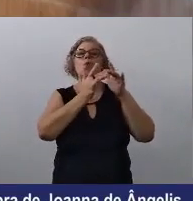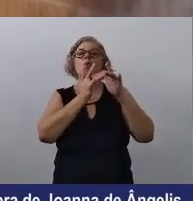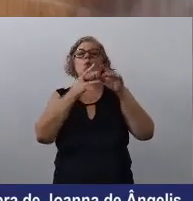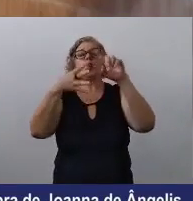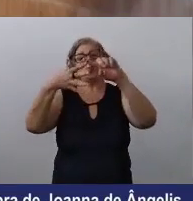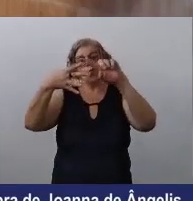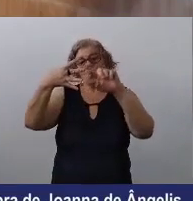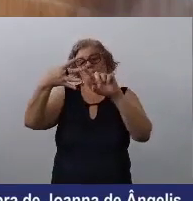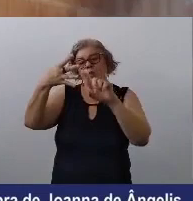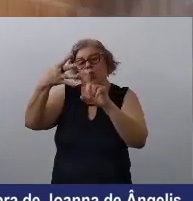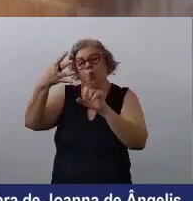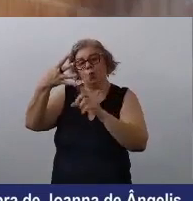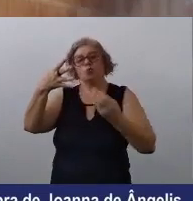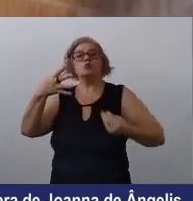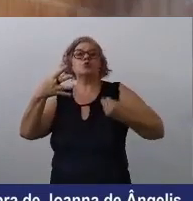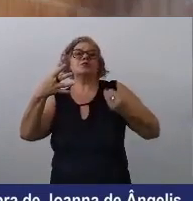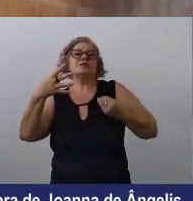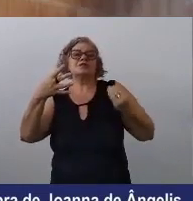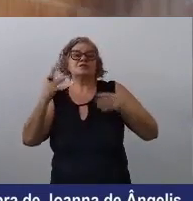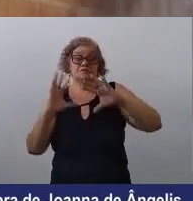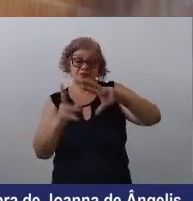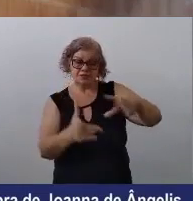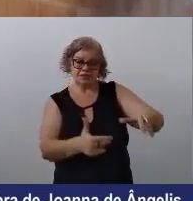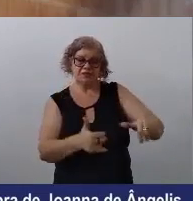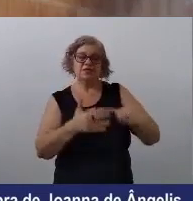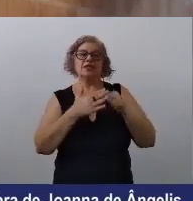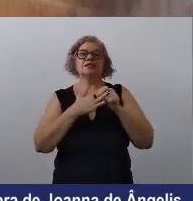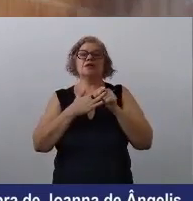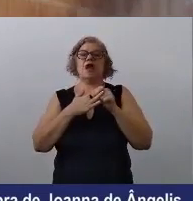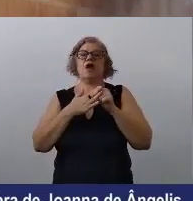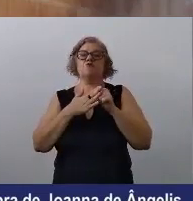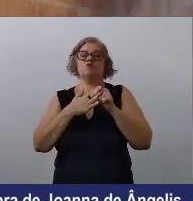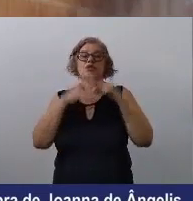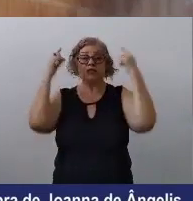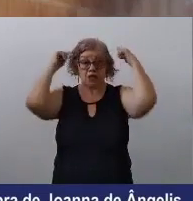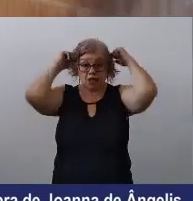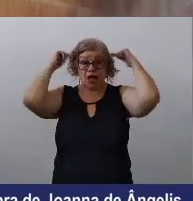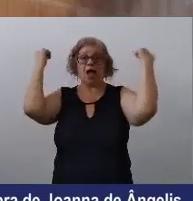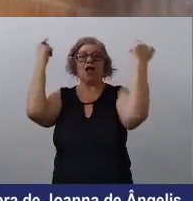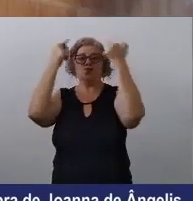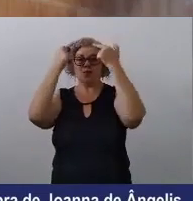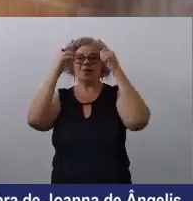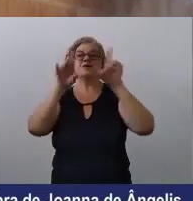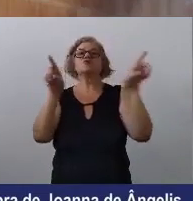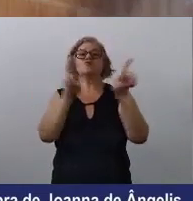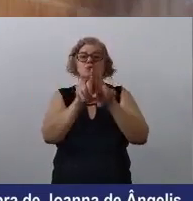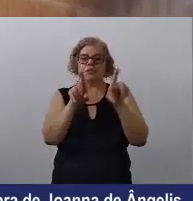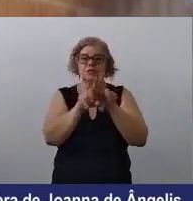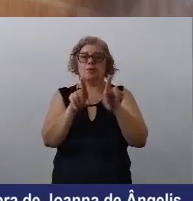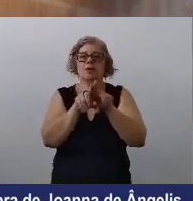é uma figura extremamente valorizada no México.